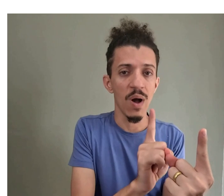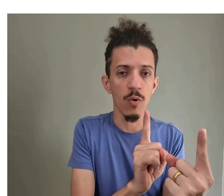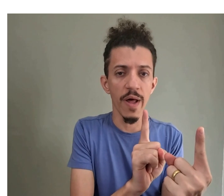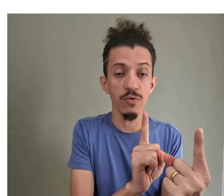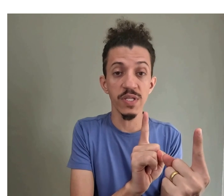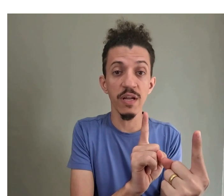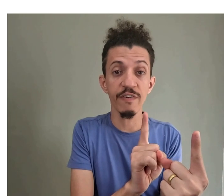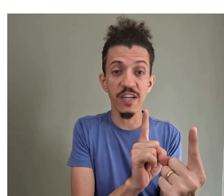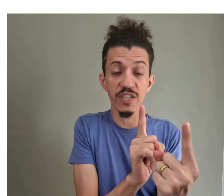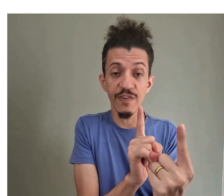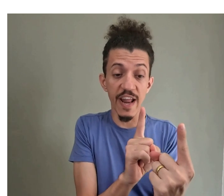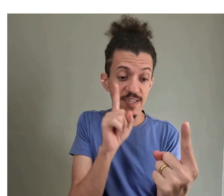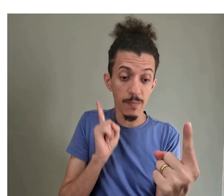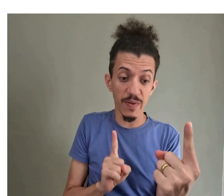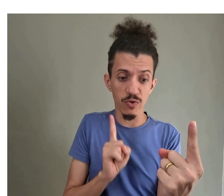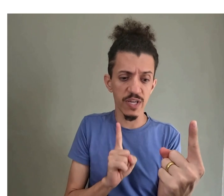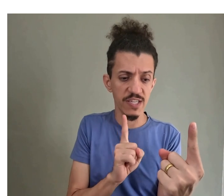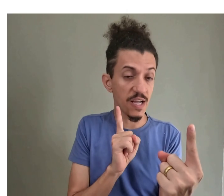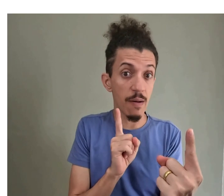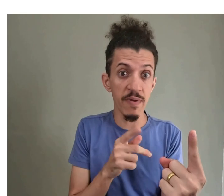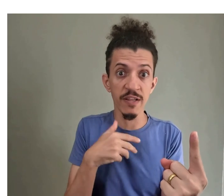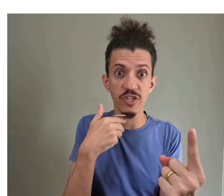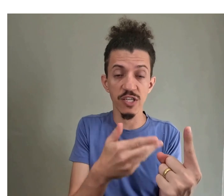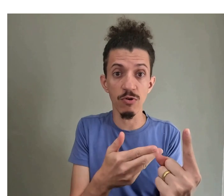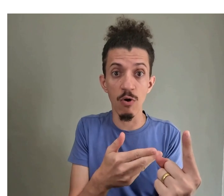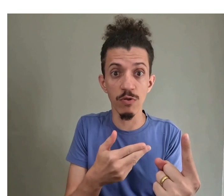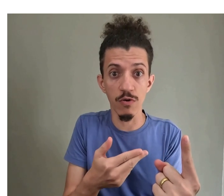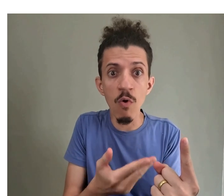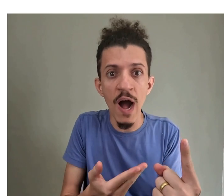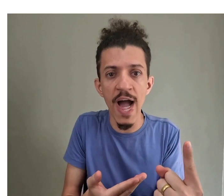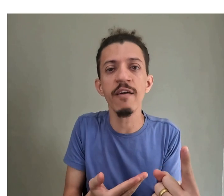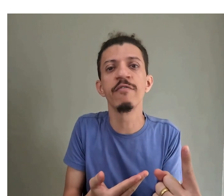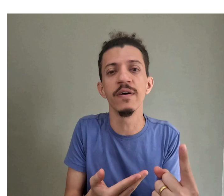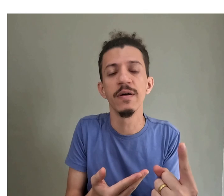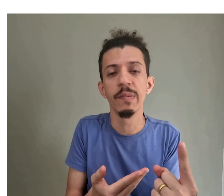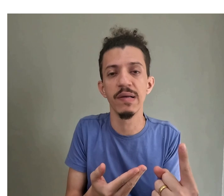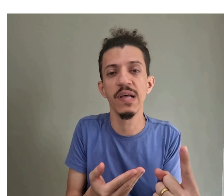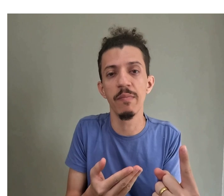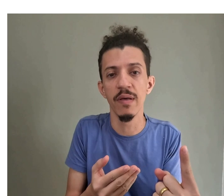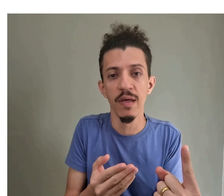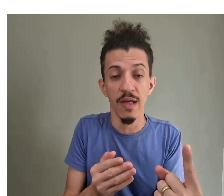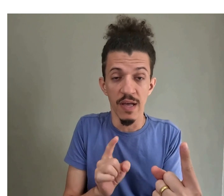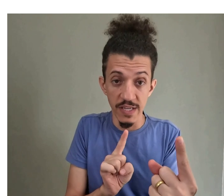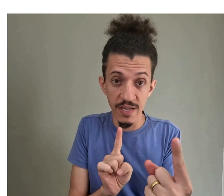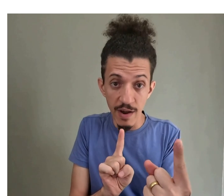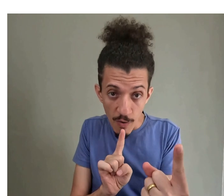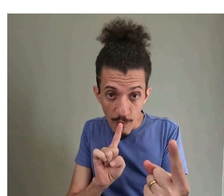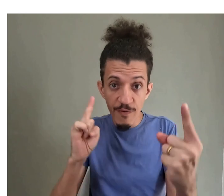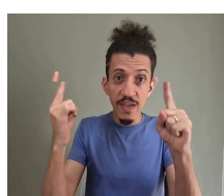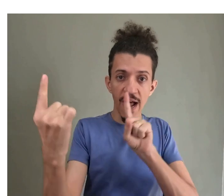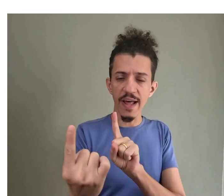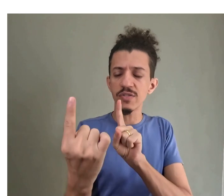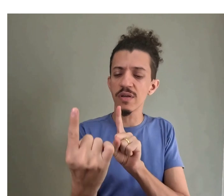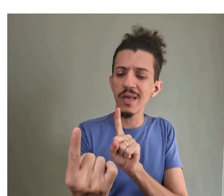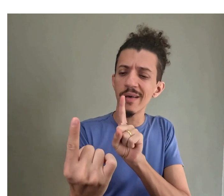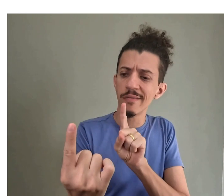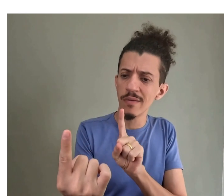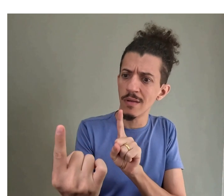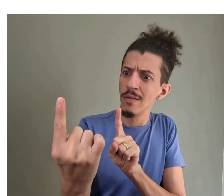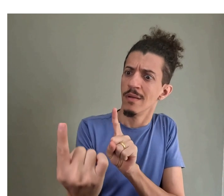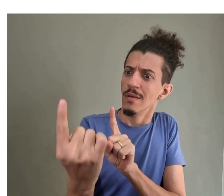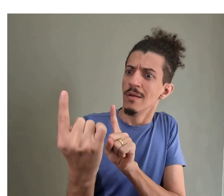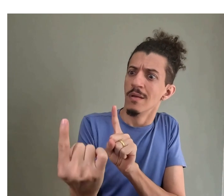Então, agora o significado é diferente. Essa pessoa aqui está caminhando em direção à outra com raiva, percebe? E se eu virar isso